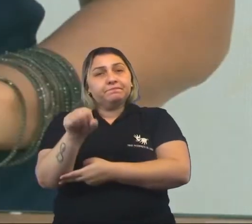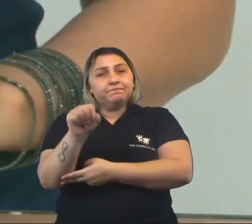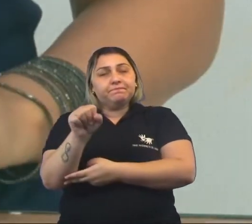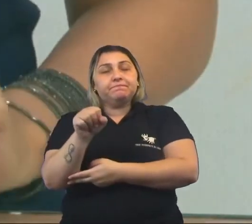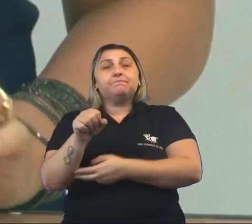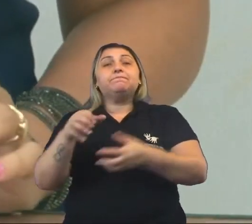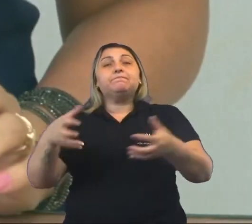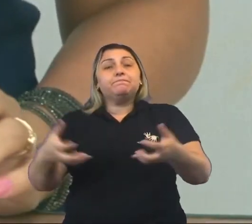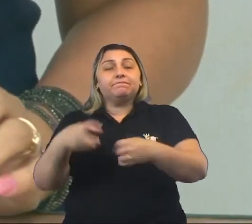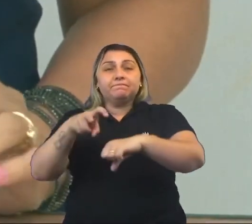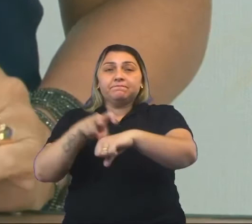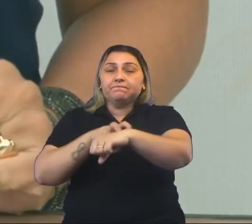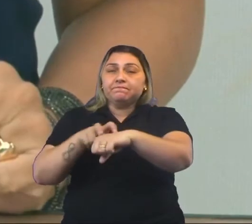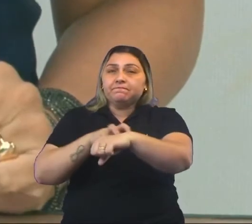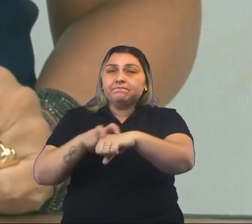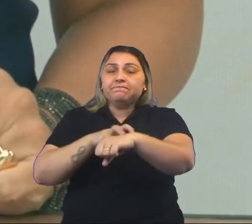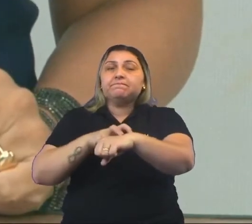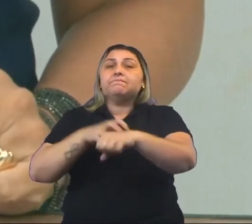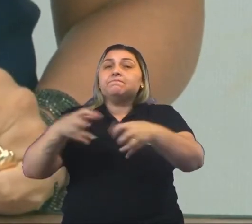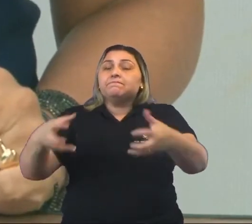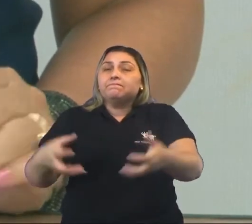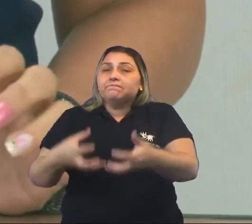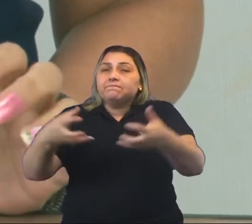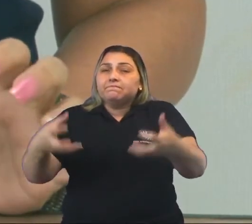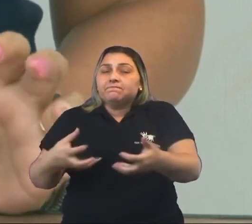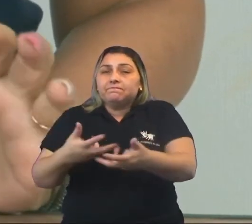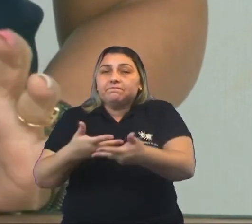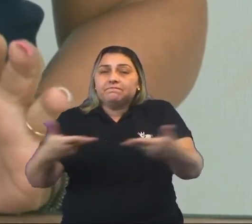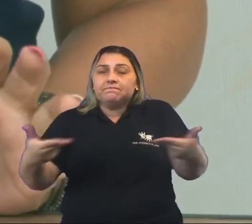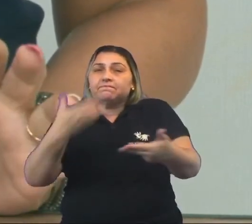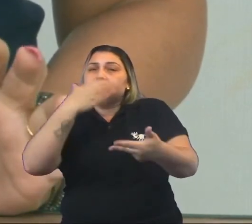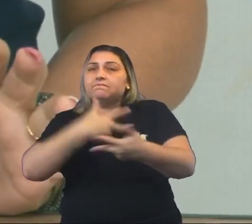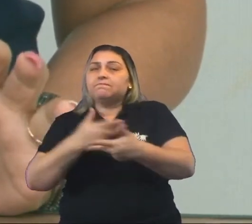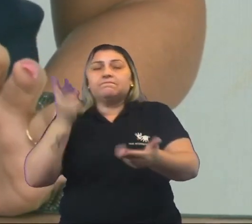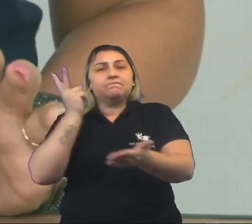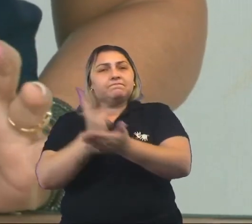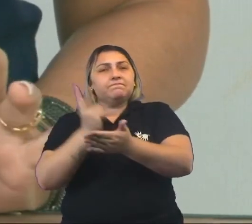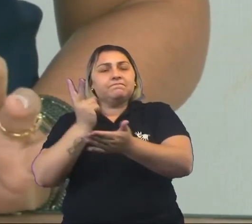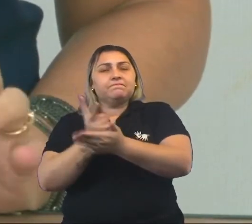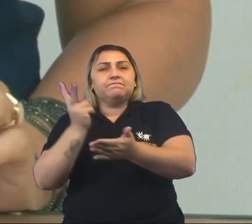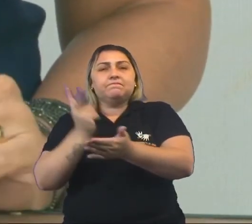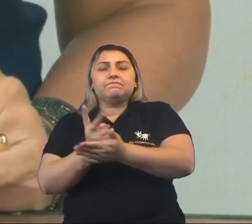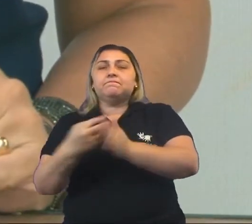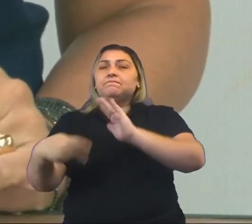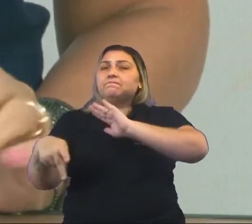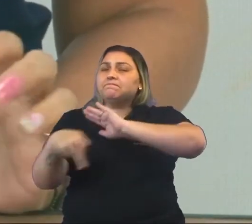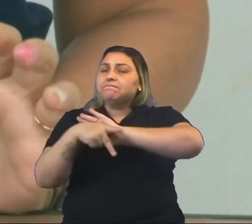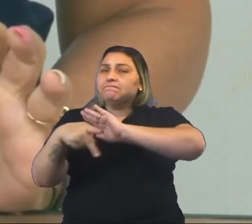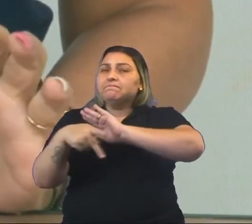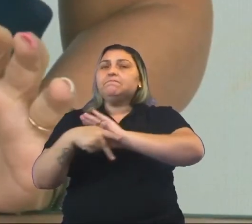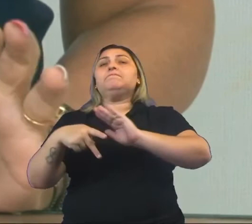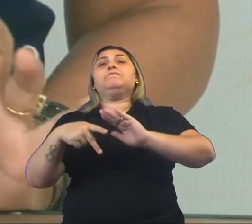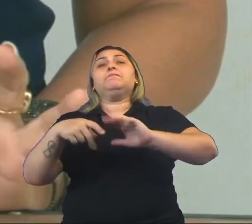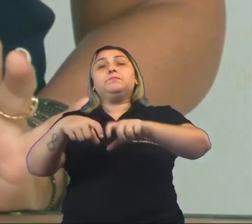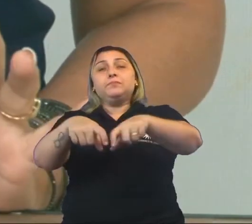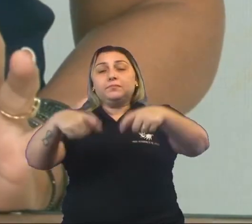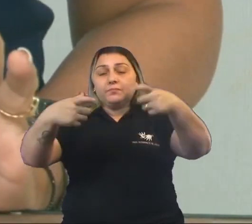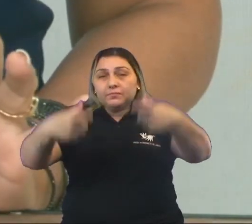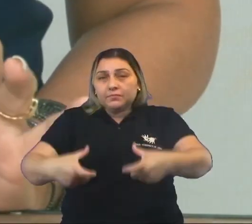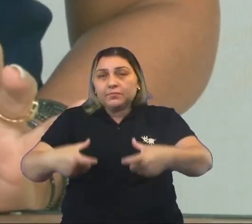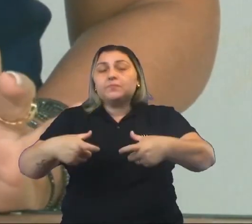os vegetais, as verduras, as frutas eram sempre fresquinhas, sem agrotóxico. Ele